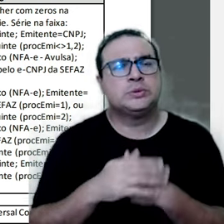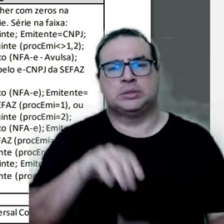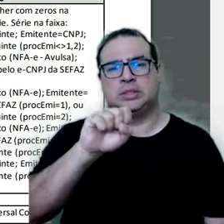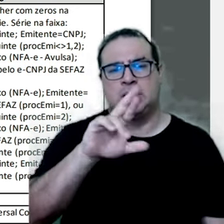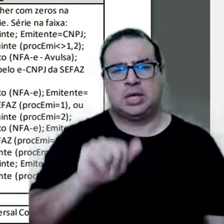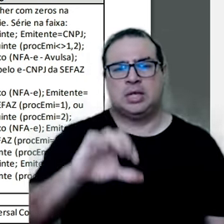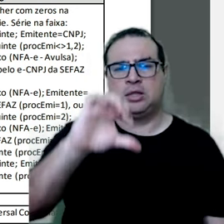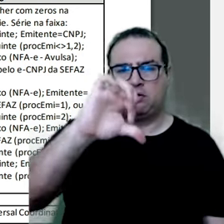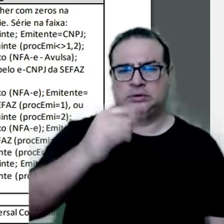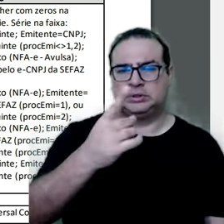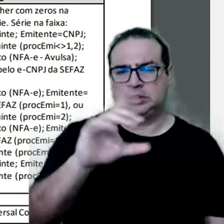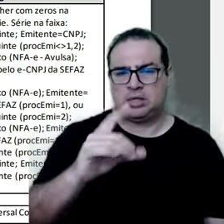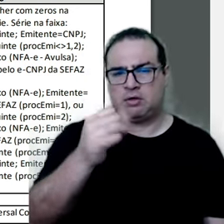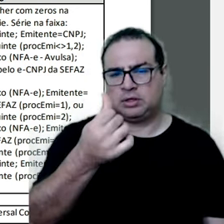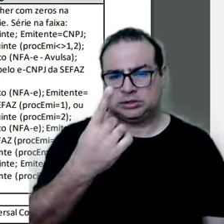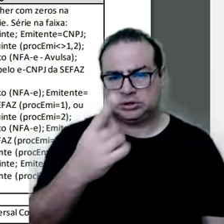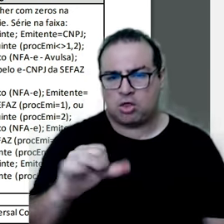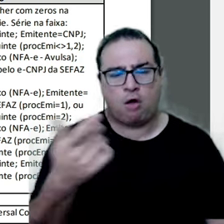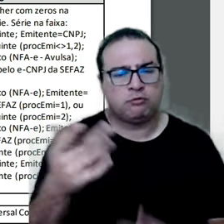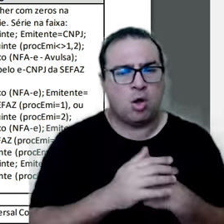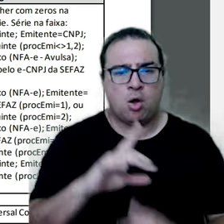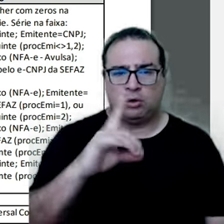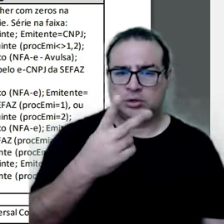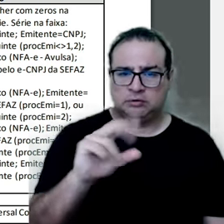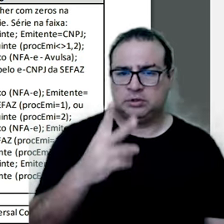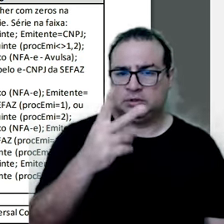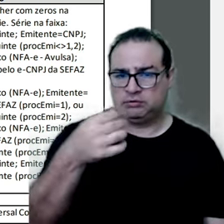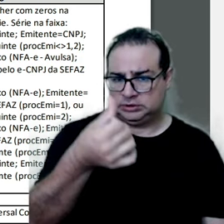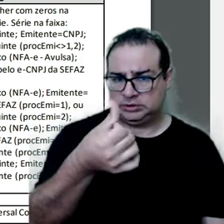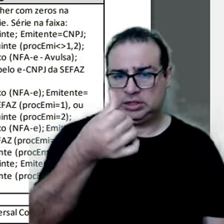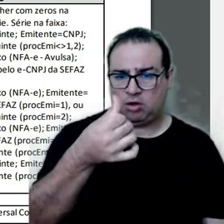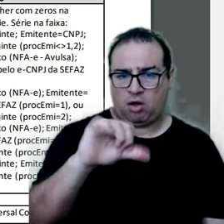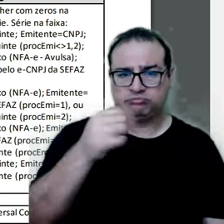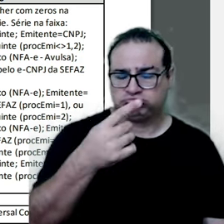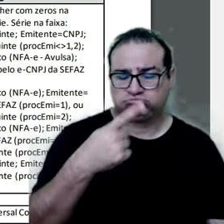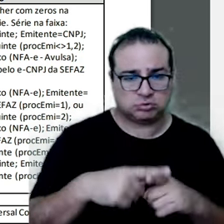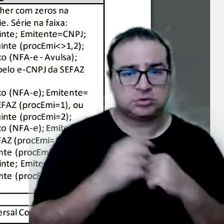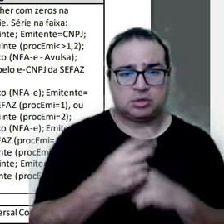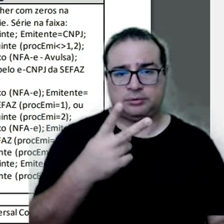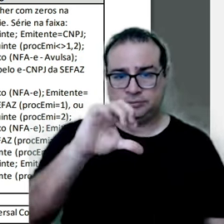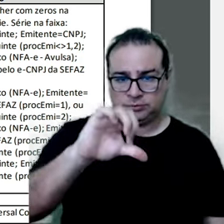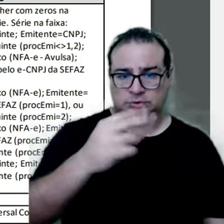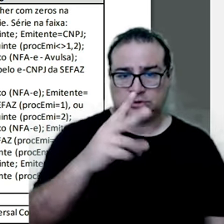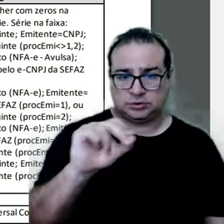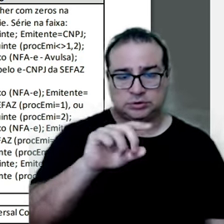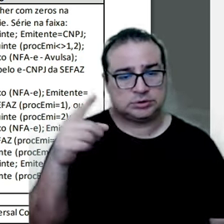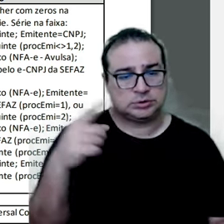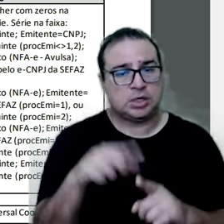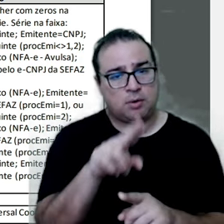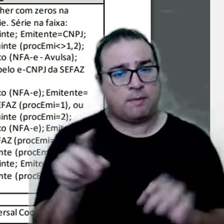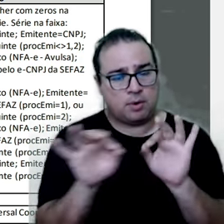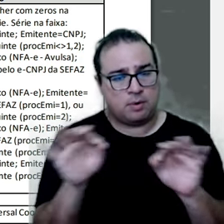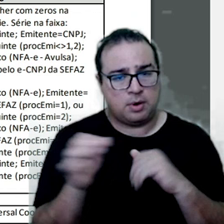série 910 até 919 ou a 920 até 969 porque ó 920 a 969 é quando